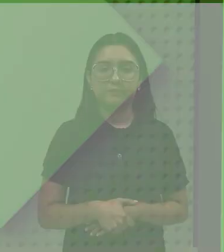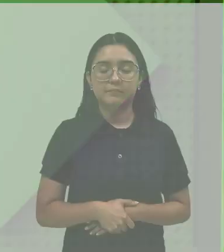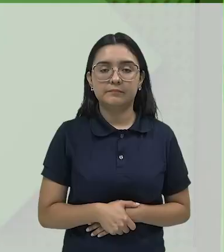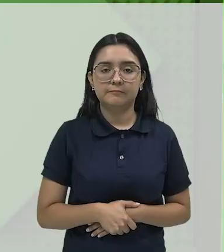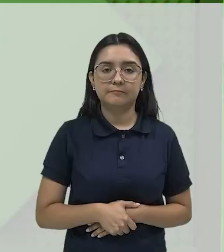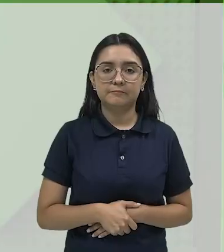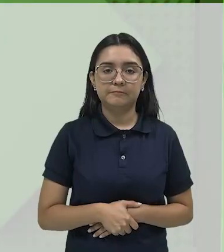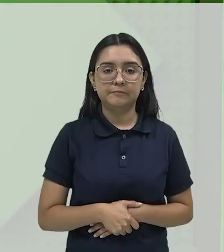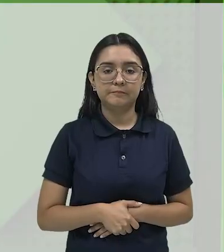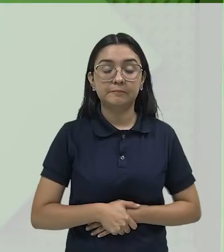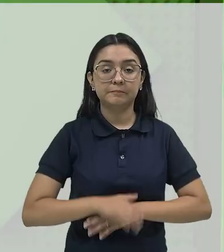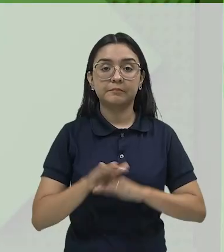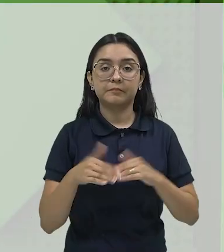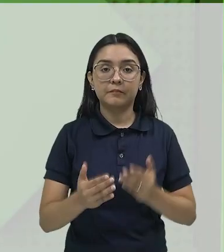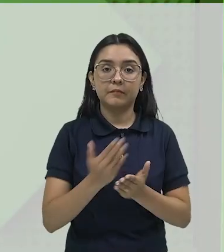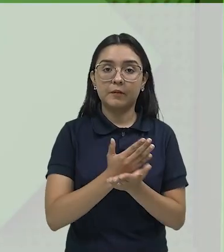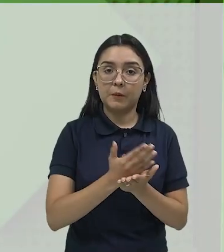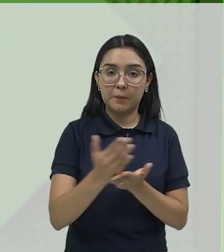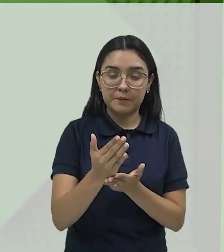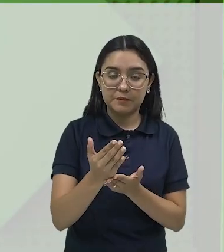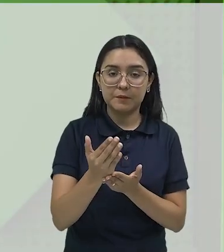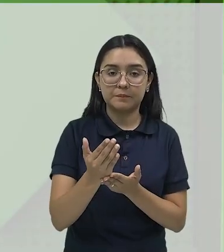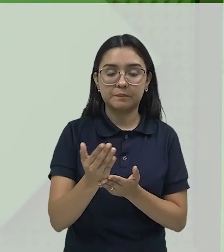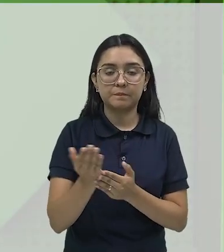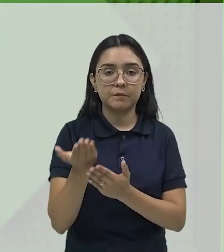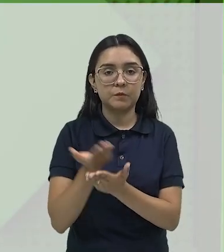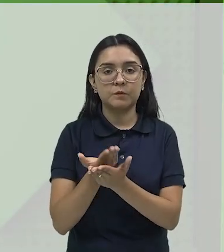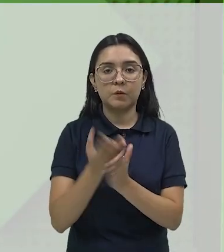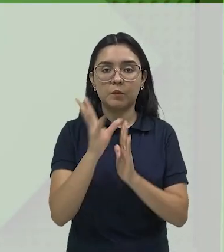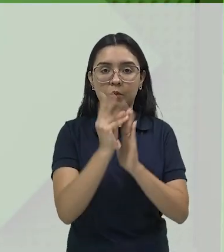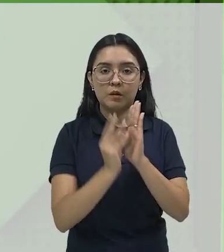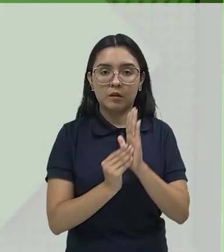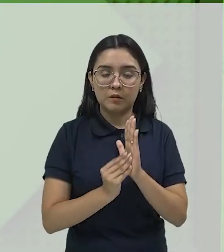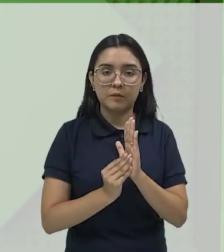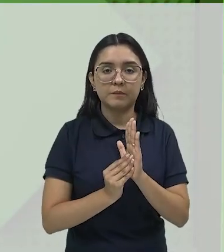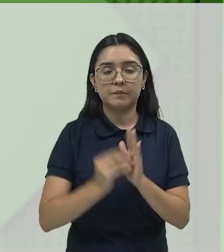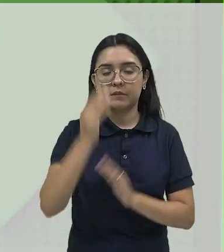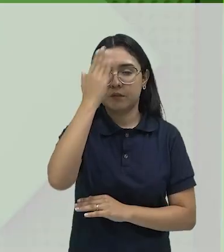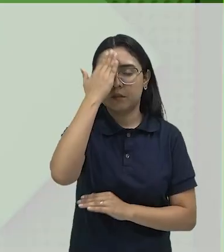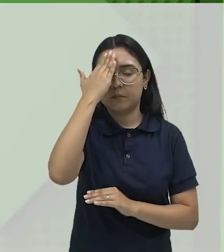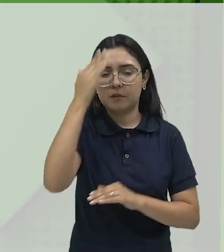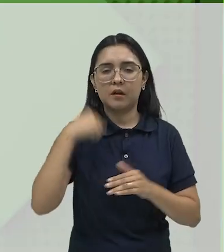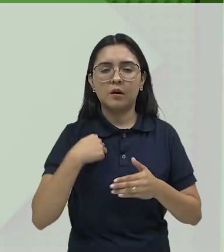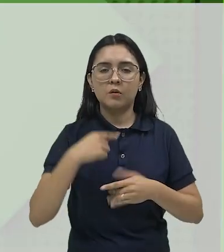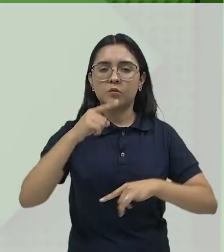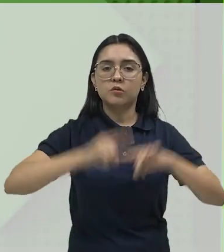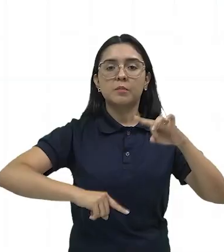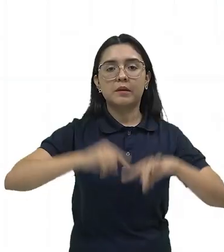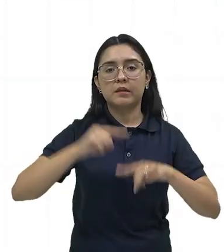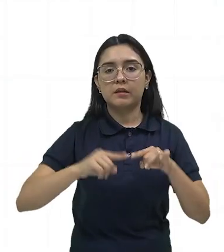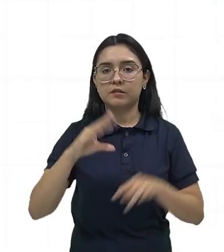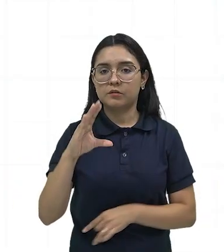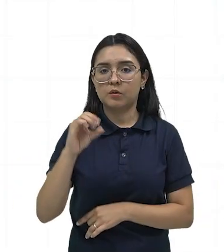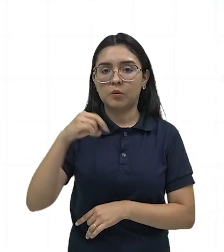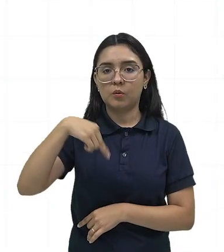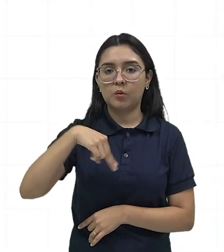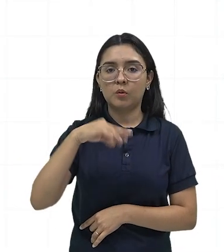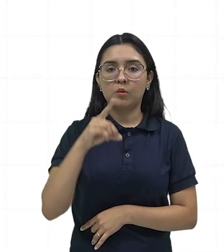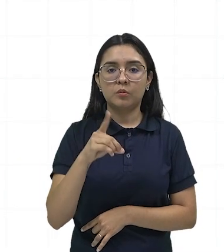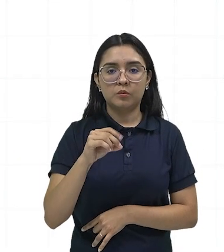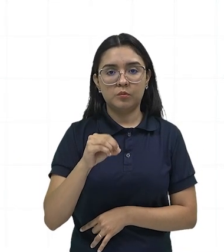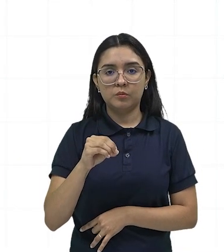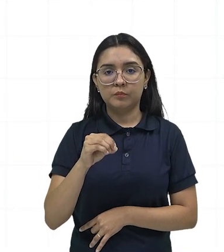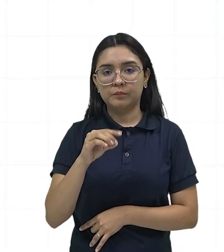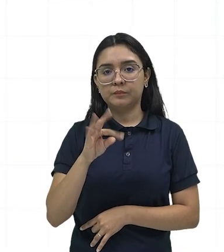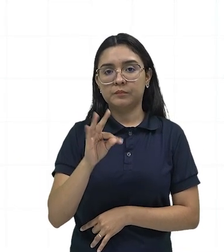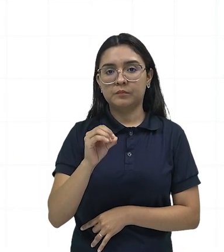Muito bem, então vamos aí dar início ao nosso conteúdo, saber um pouco mais sobre os materiais condutores e os isolantes